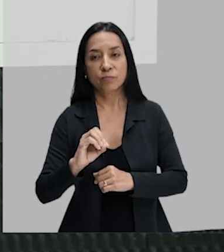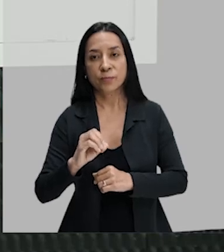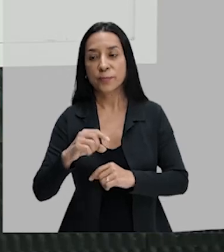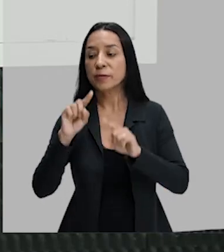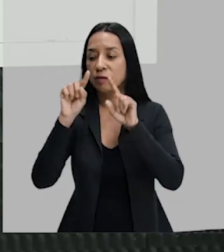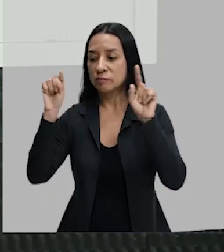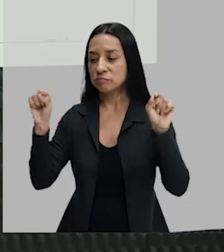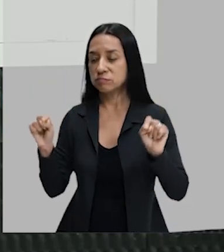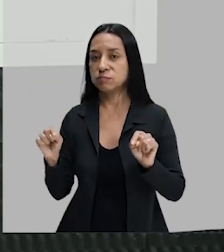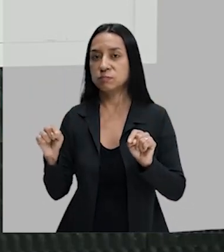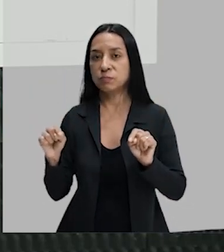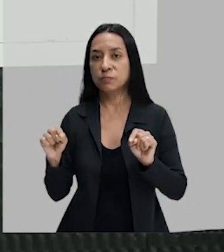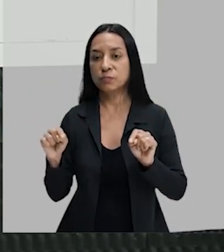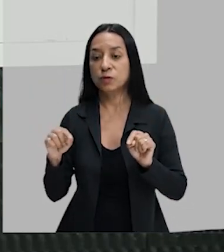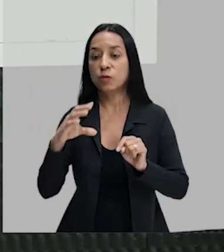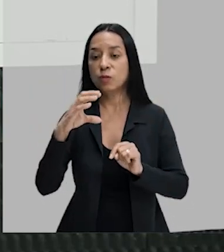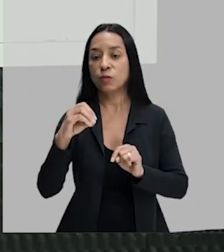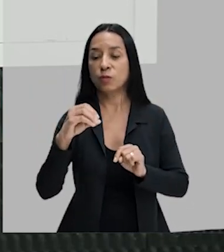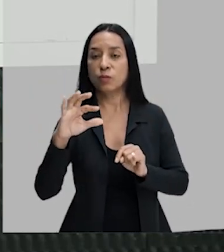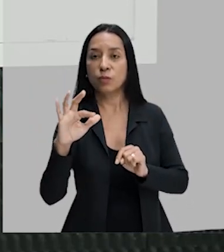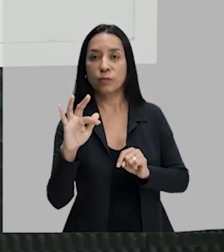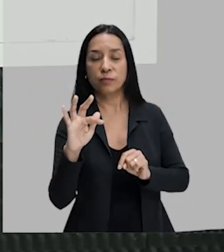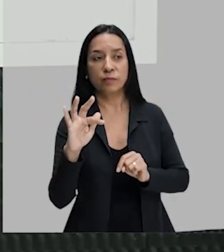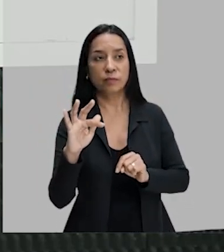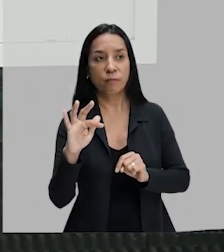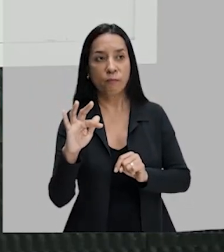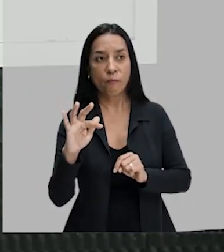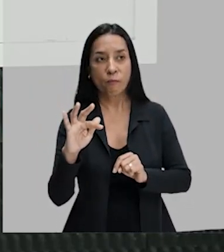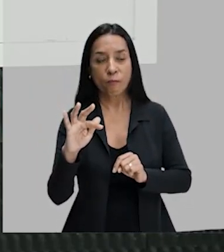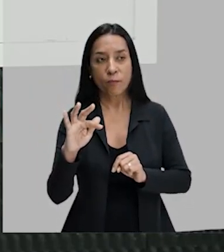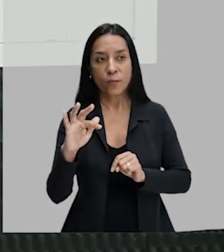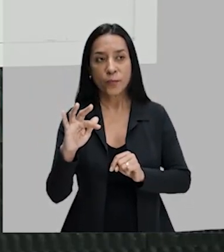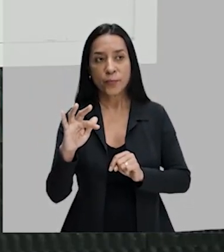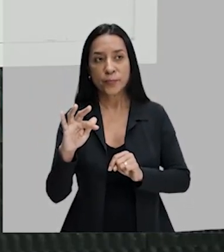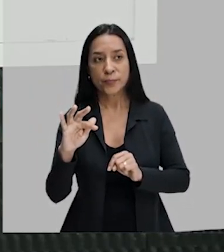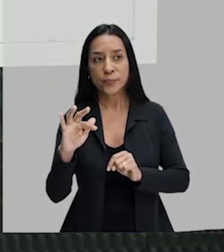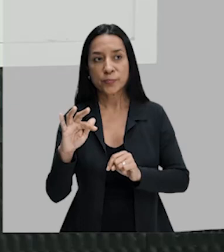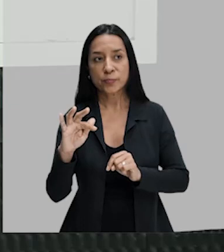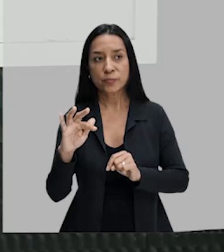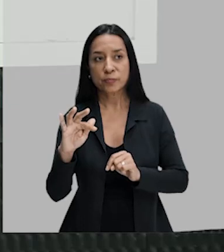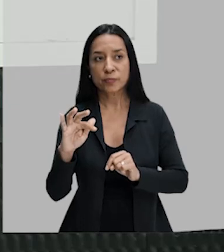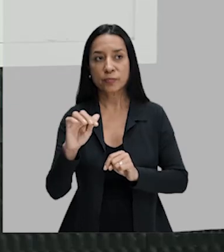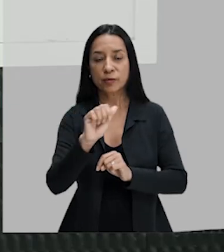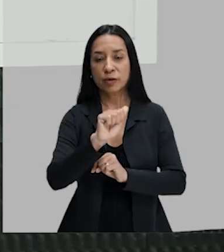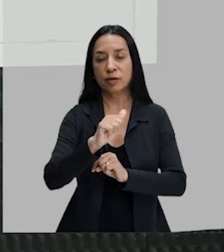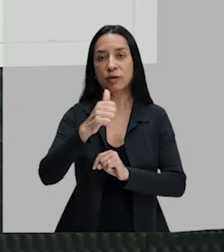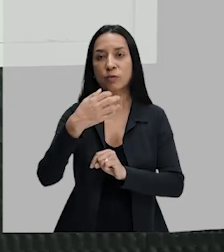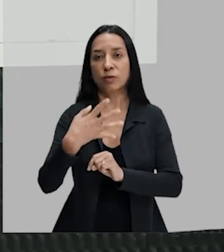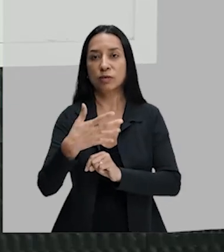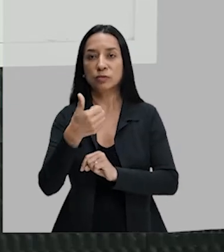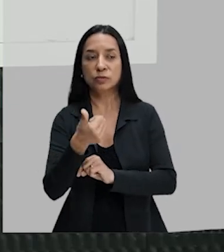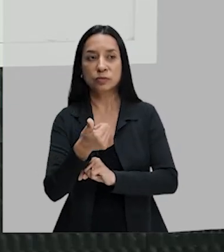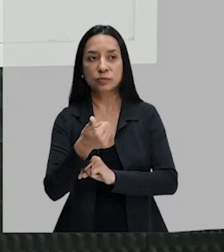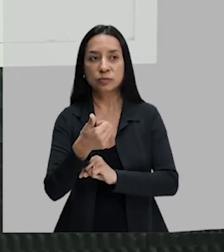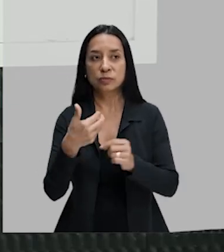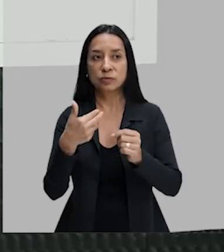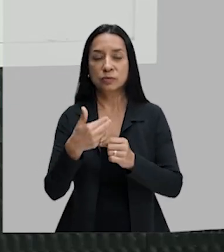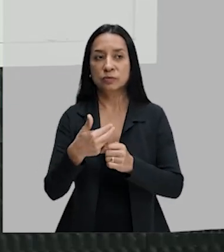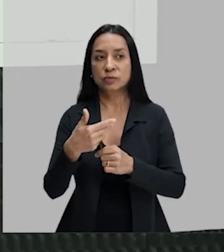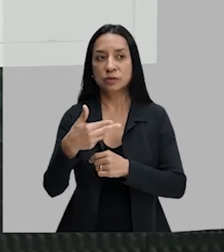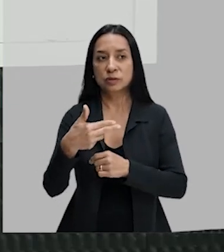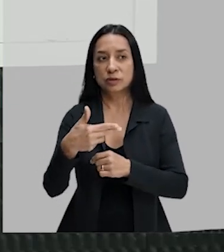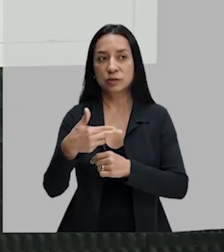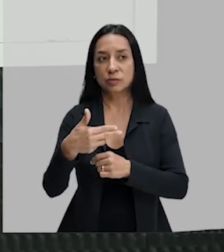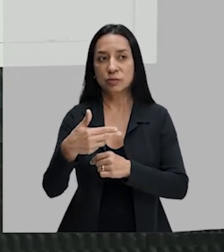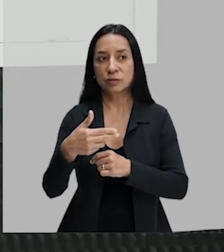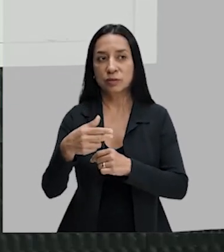Certo? Então o cofator do elemento A41 vai ser igual a menos 1 à quinta